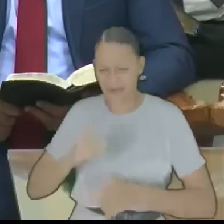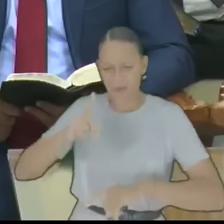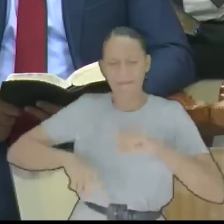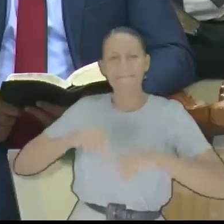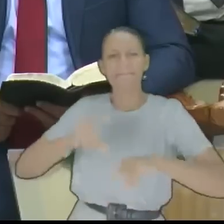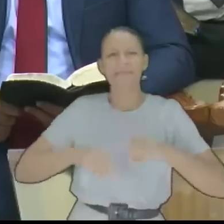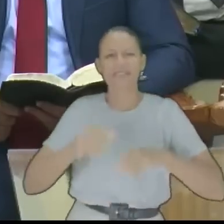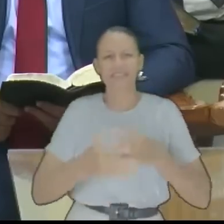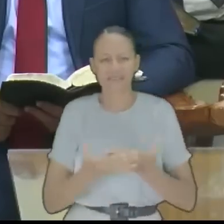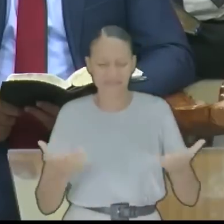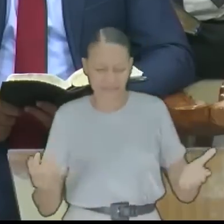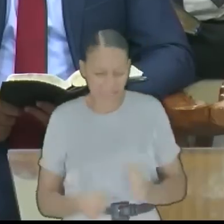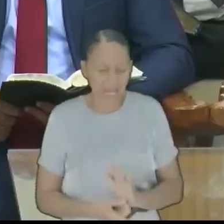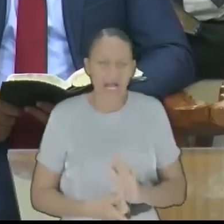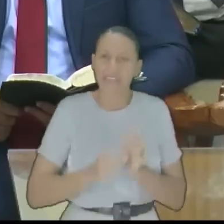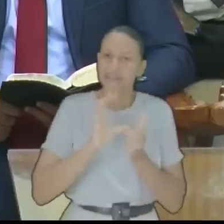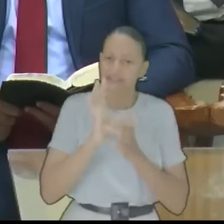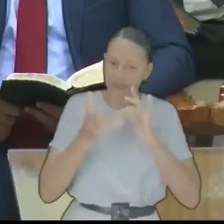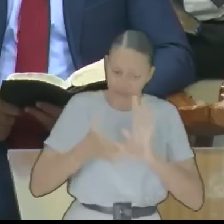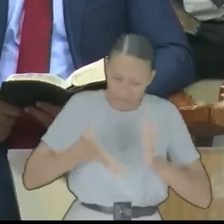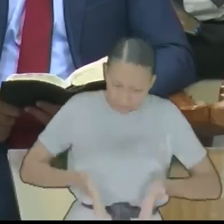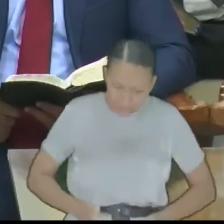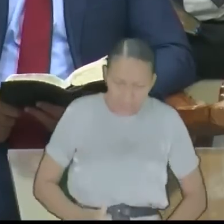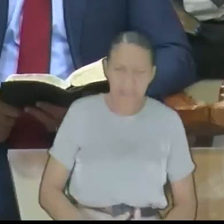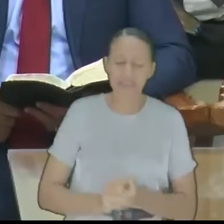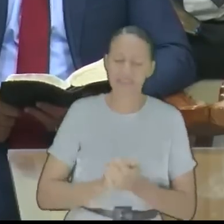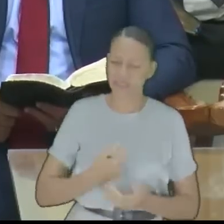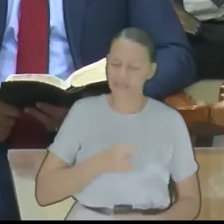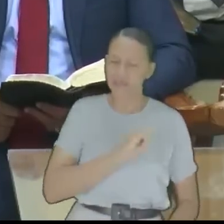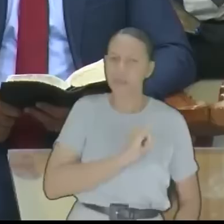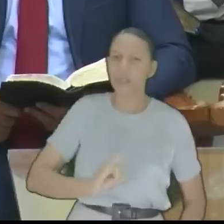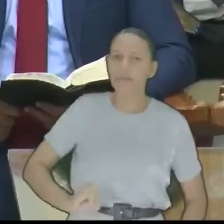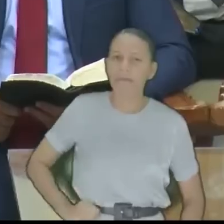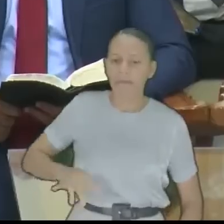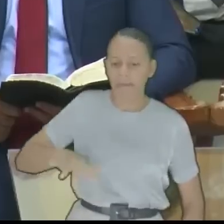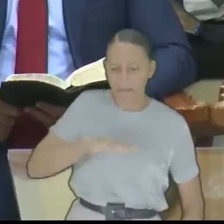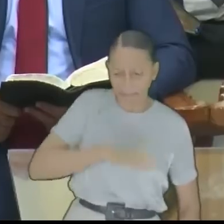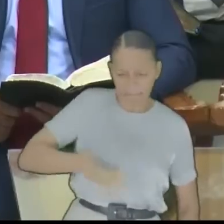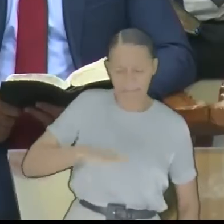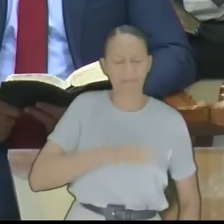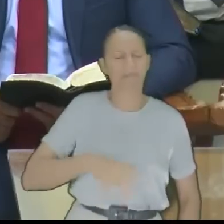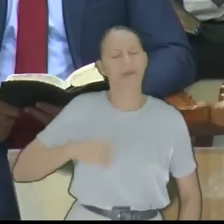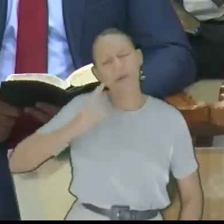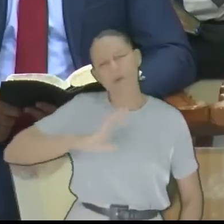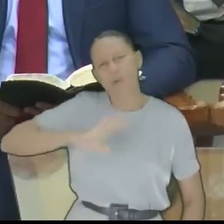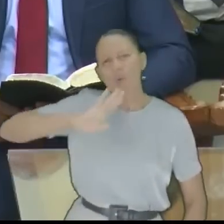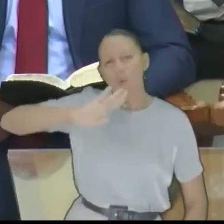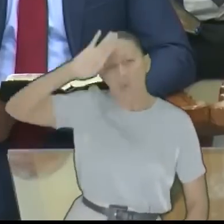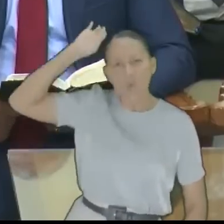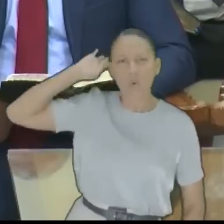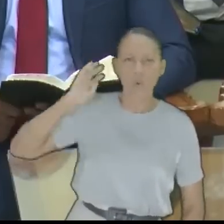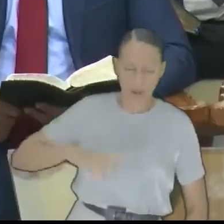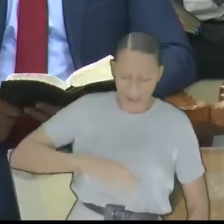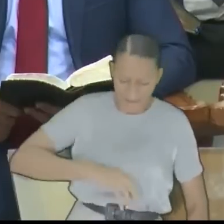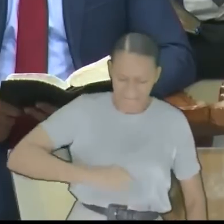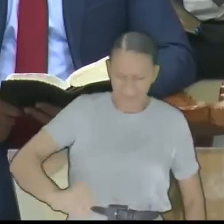objeto? Antes de Jesus vir à terra, no Império Romano, o aborto, esse aborto que está sendo